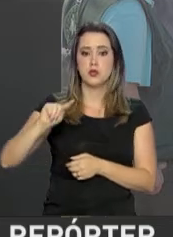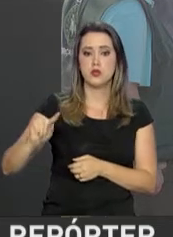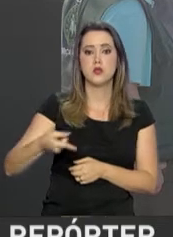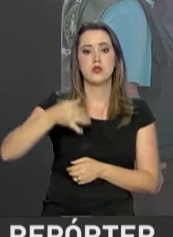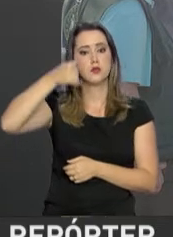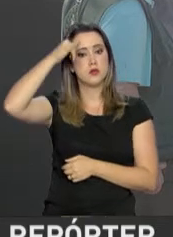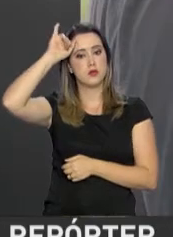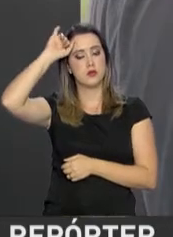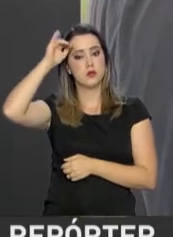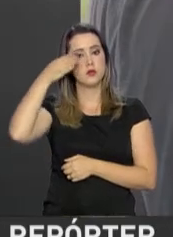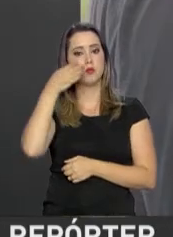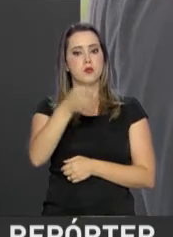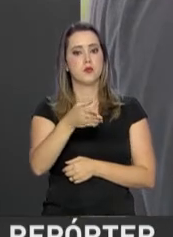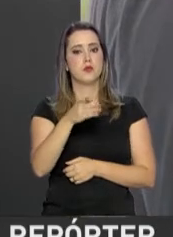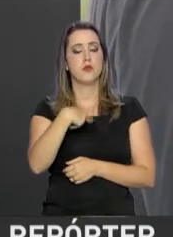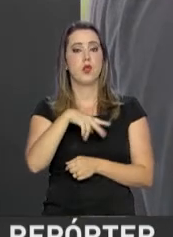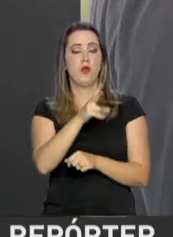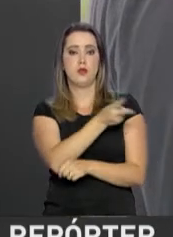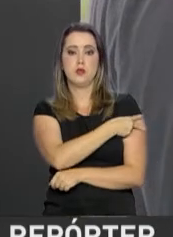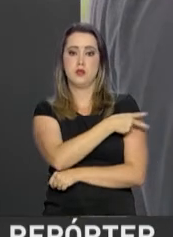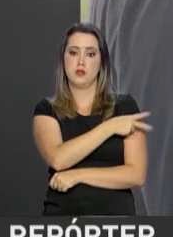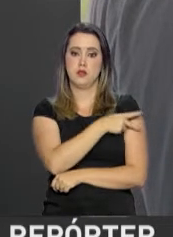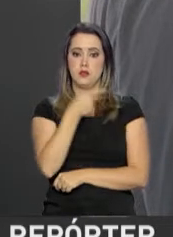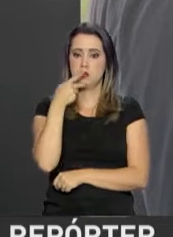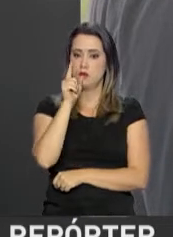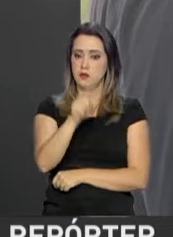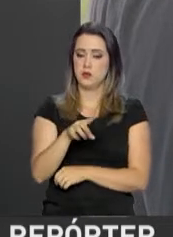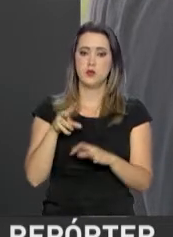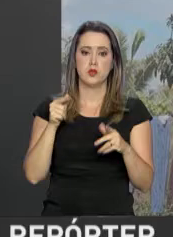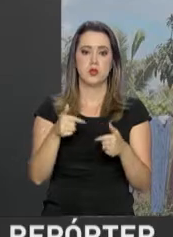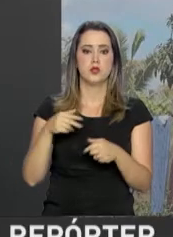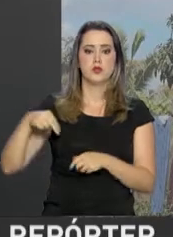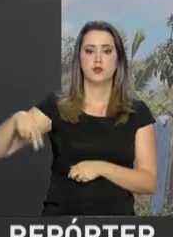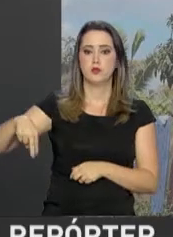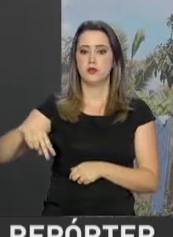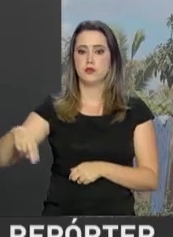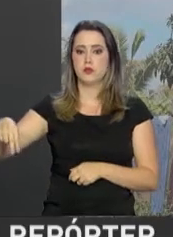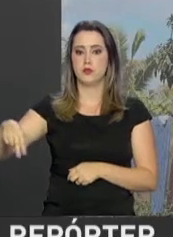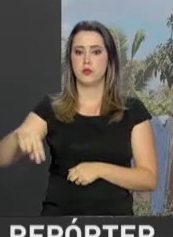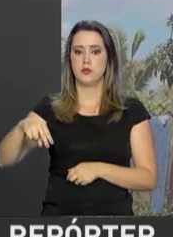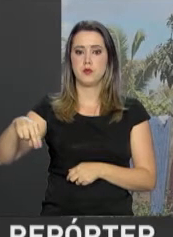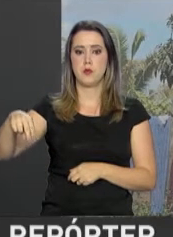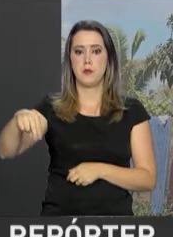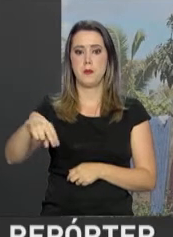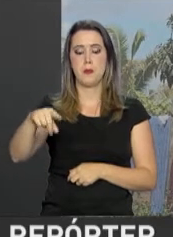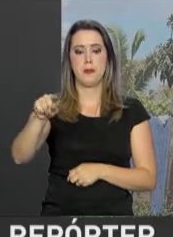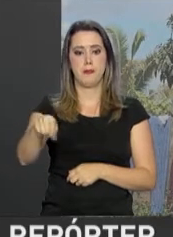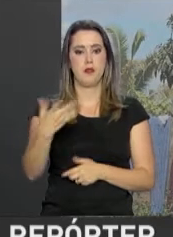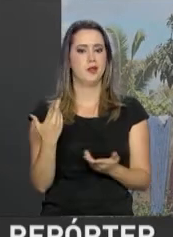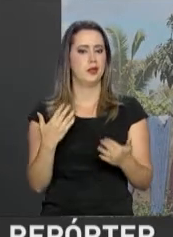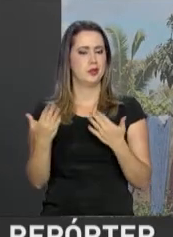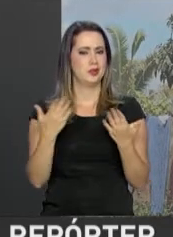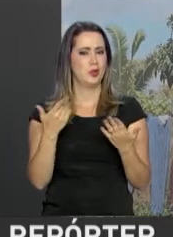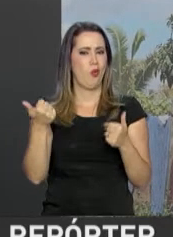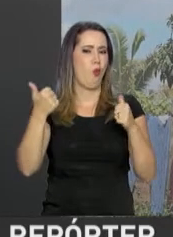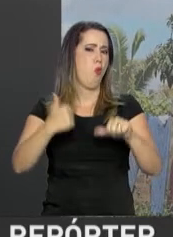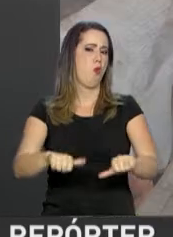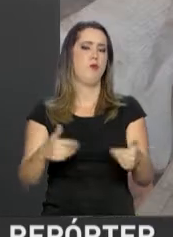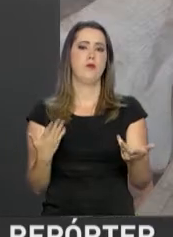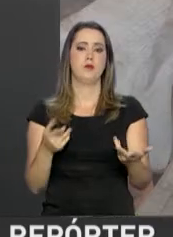de gado segundo os fiscais do trabalho além de todo o percurso ser feito a pé e em condições precárias